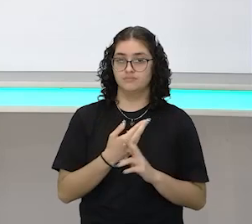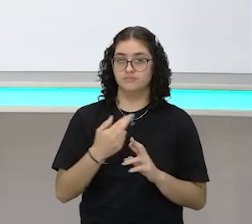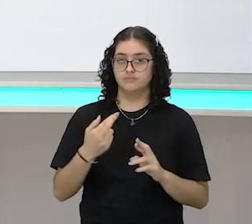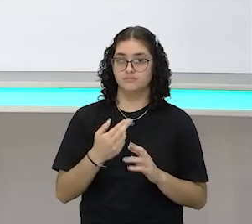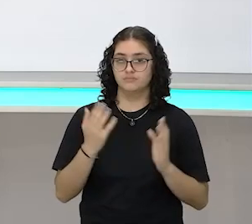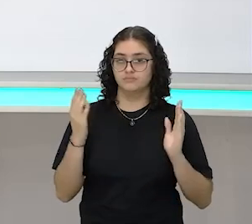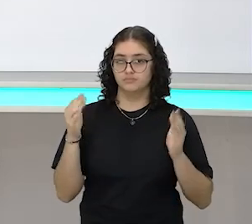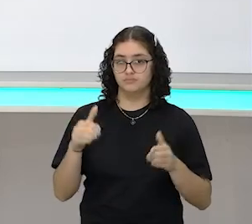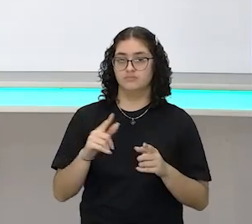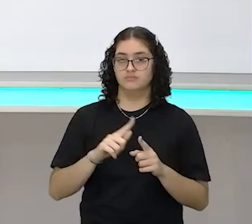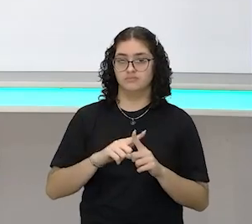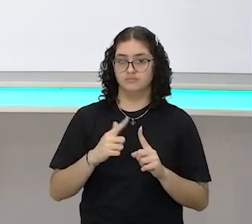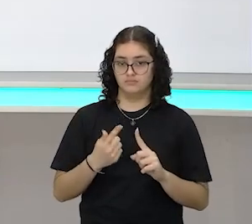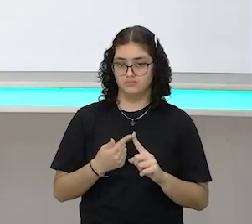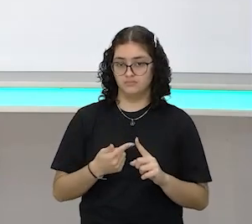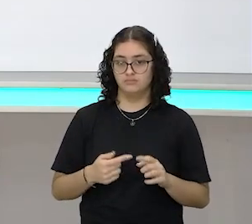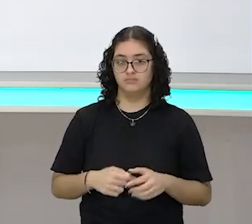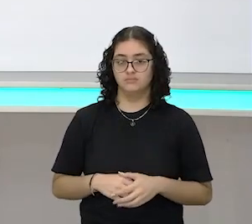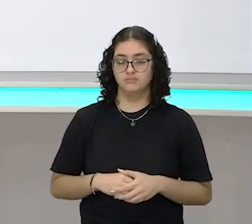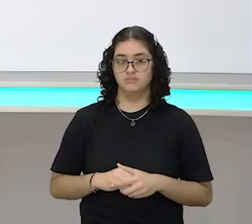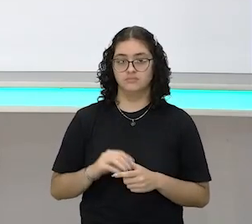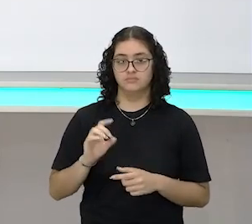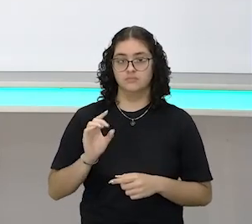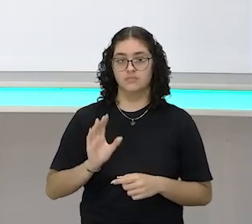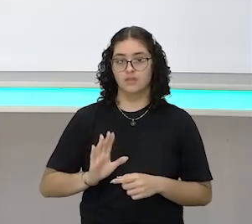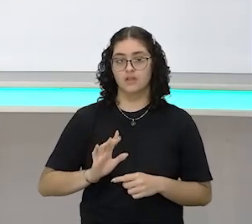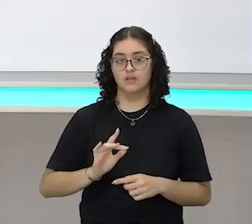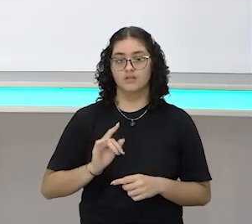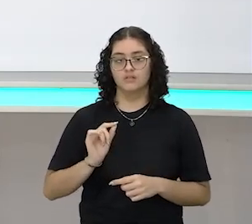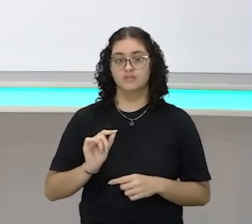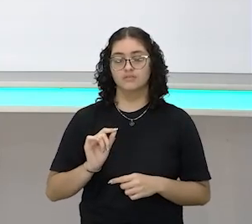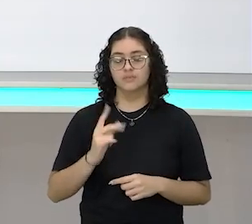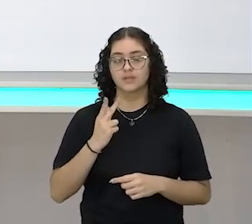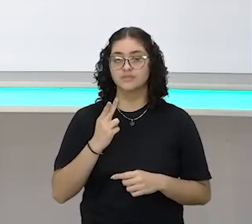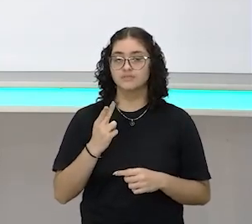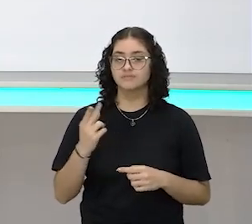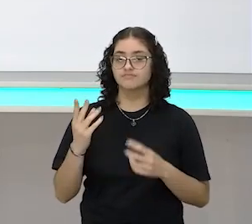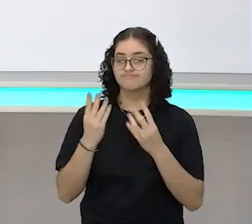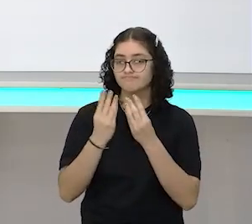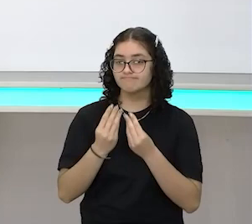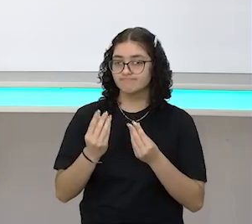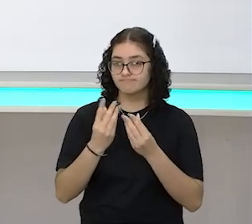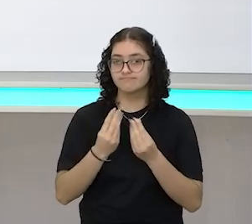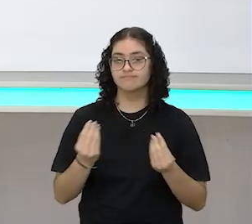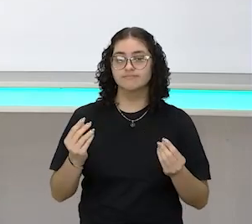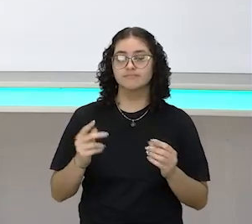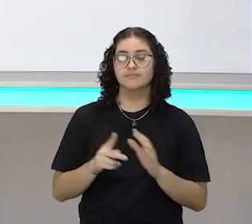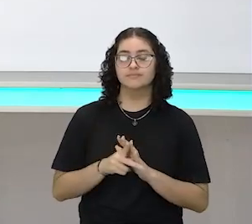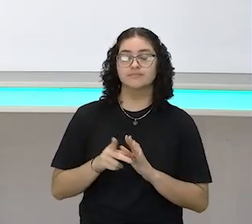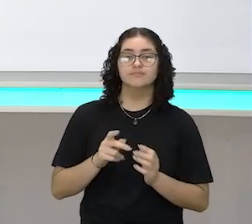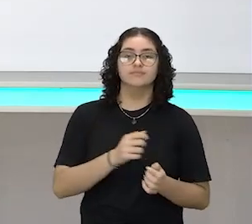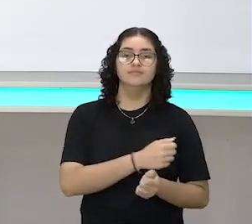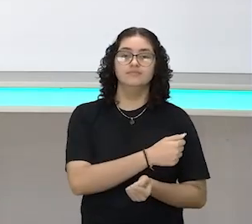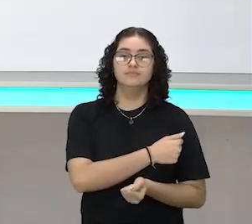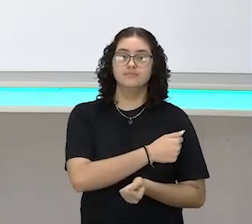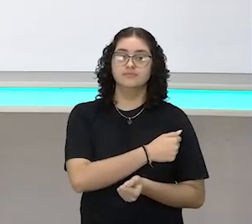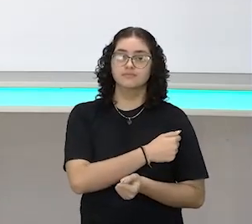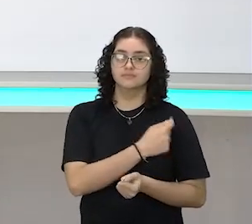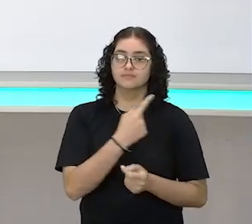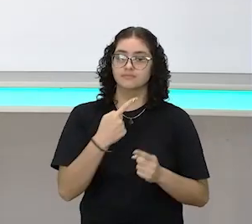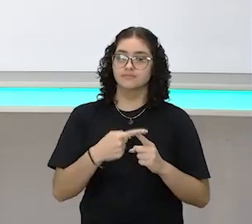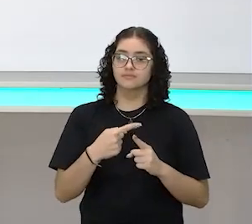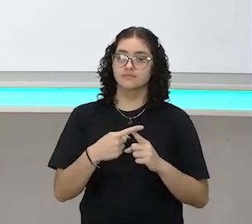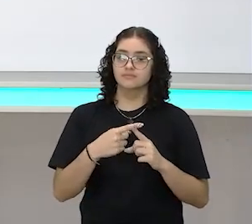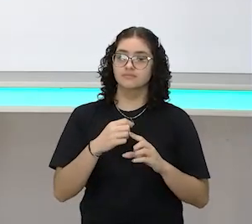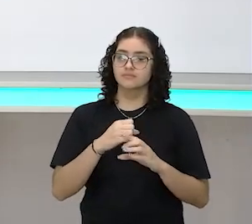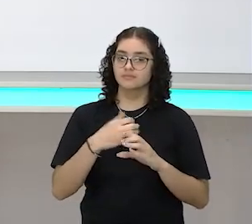a ver com geografia, só que, na verdade, acaba enriquecendo aí, acho que tanto o aluno, né, porque a gente traz algumas